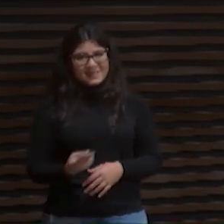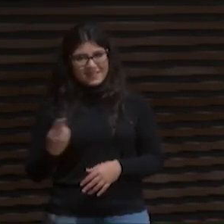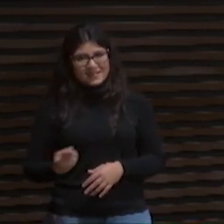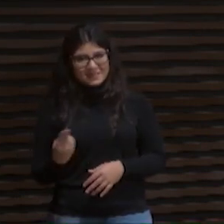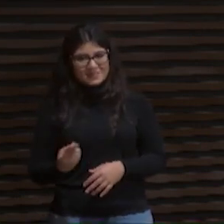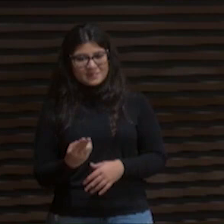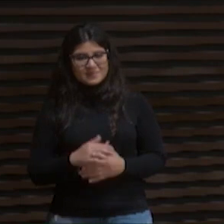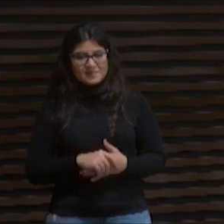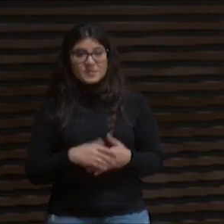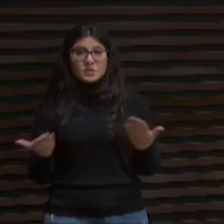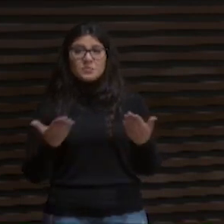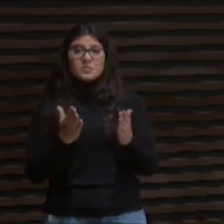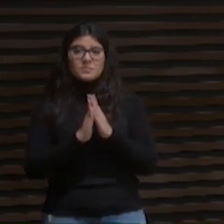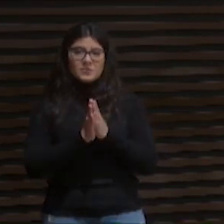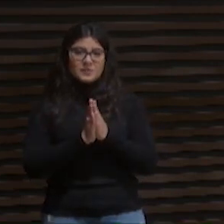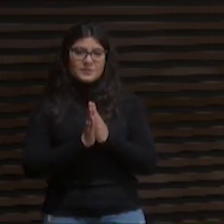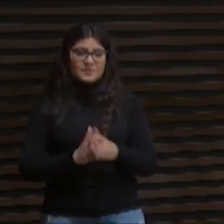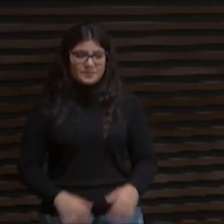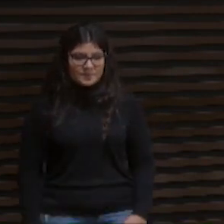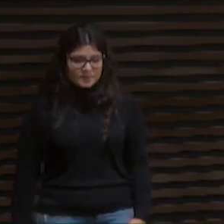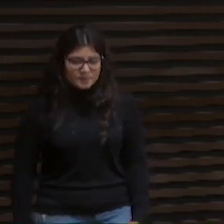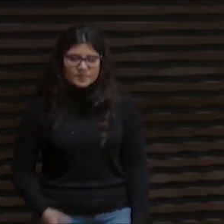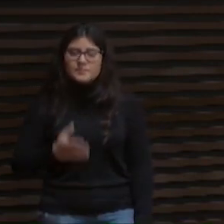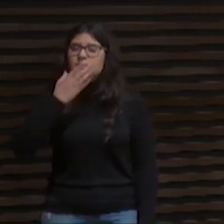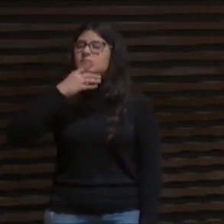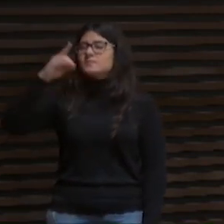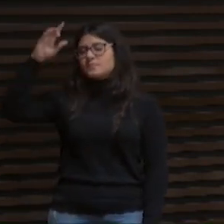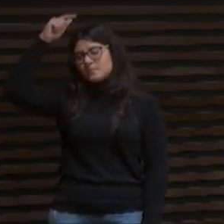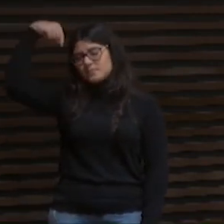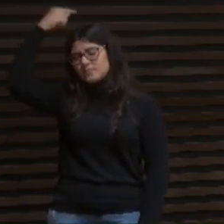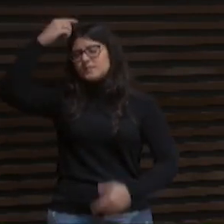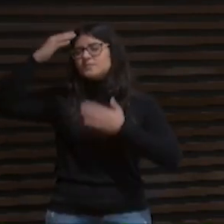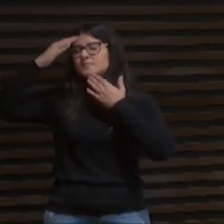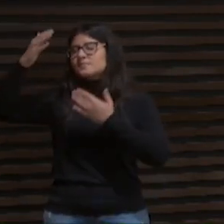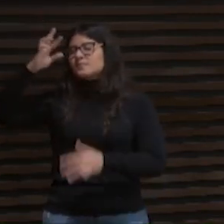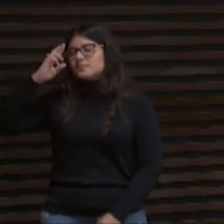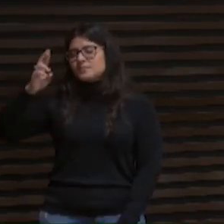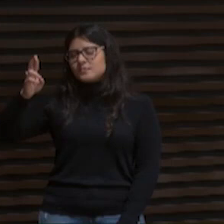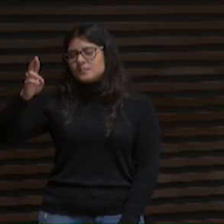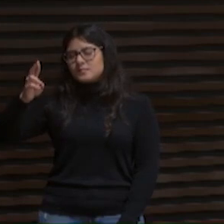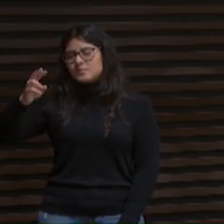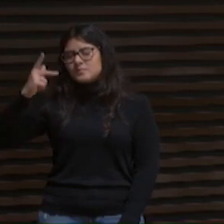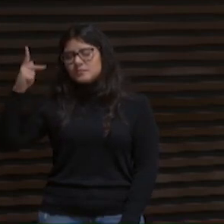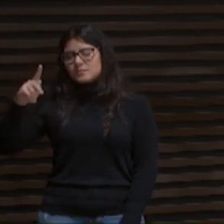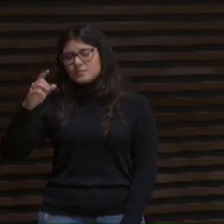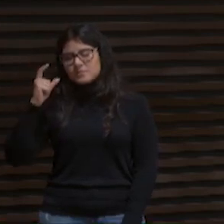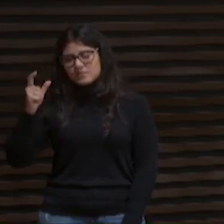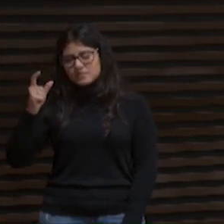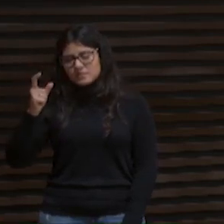eterna. Vamos orar? Pai Santo, muito obrigado, Senhor, por a Tua palavra,